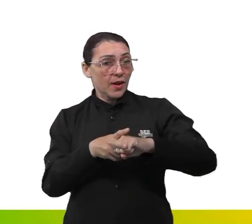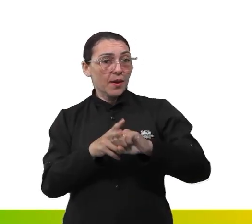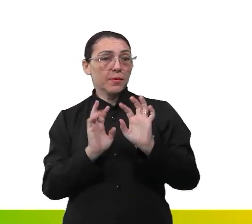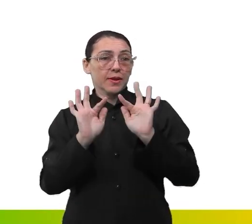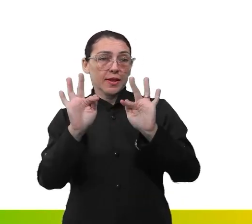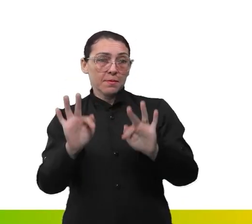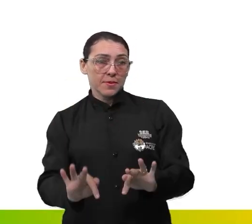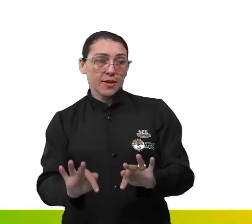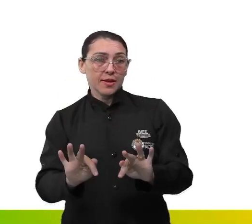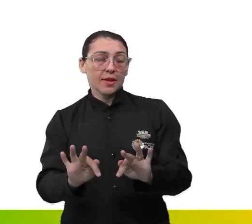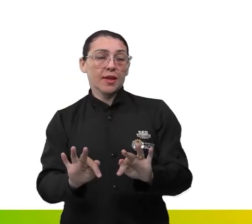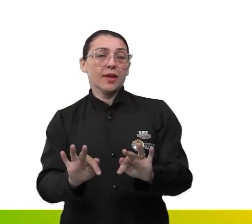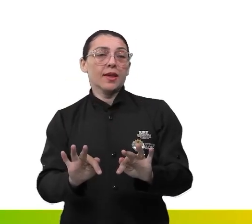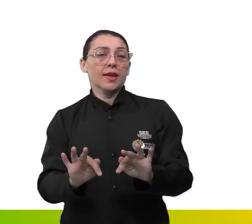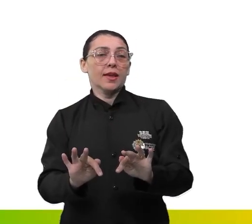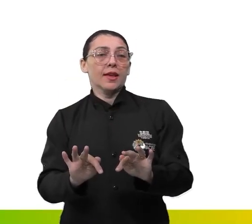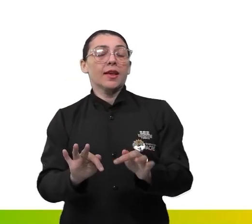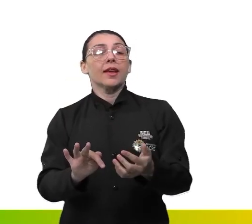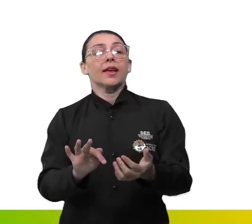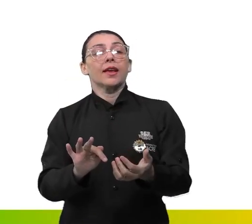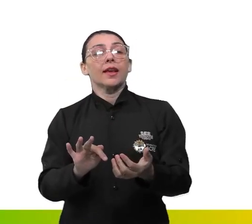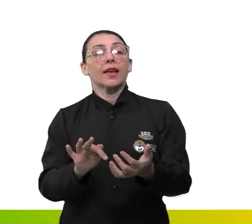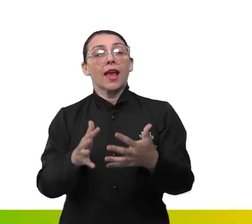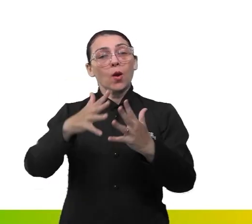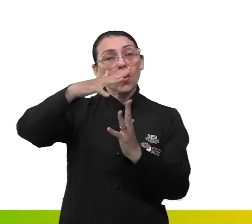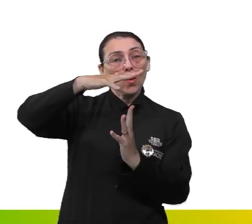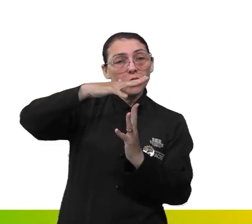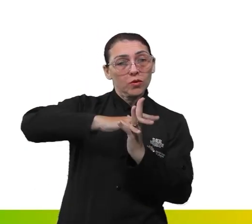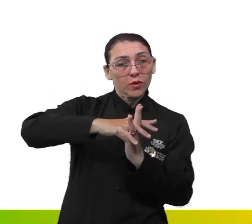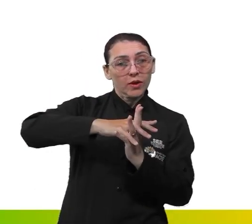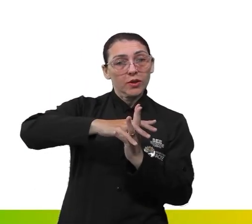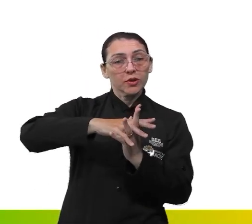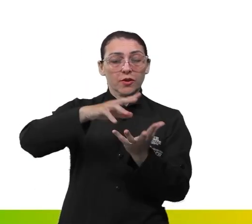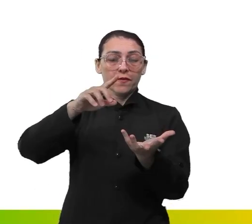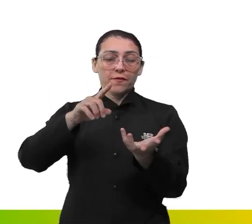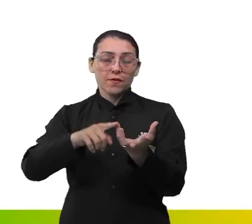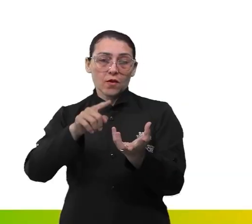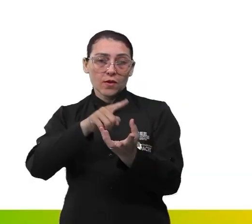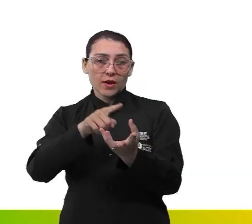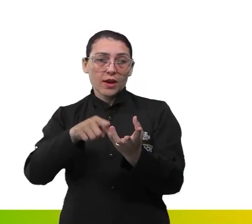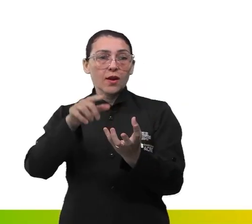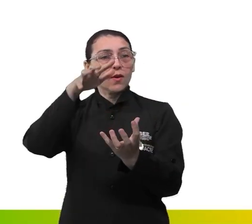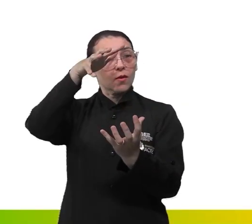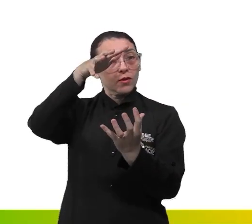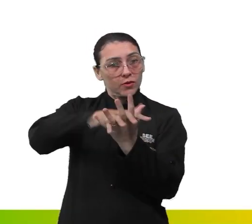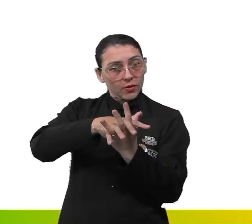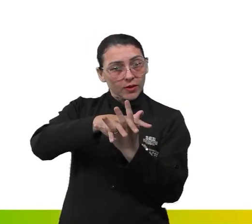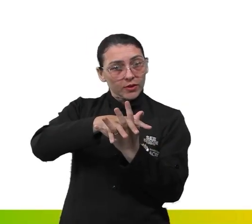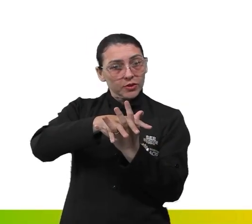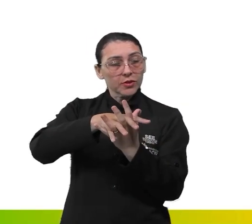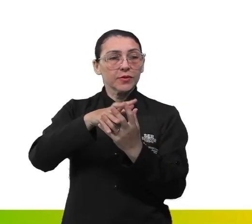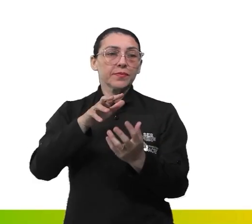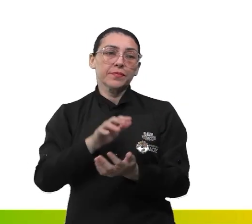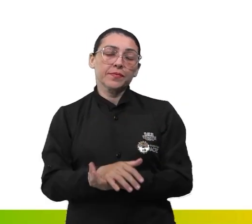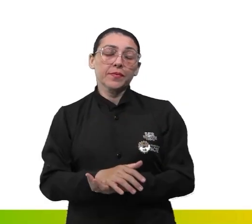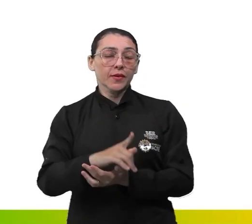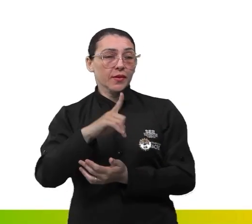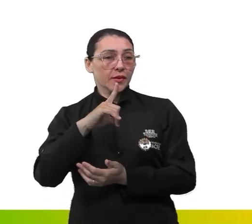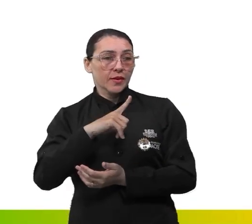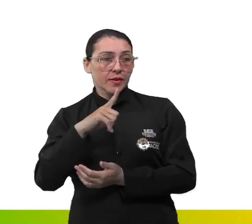Quando o verbo termina em consoante, vogal, consoante, CVC, né? Nós